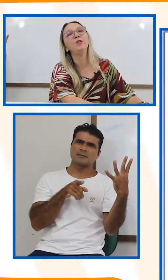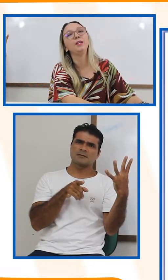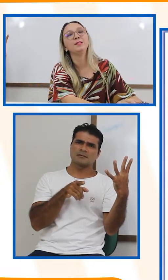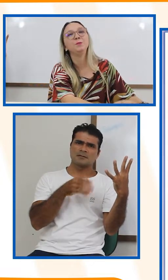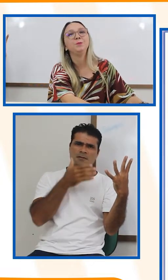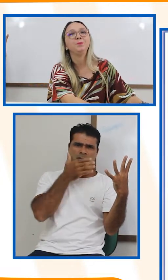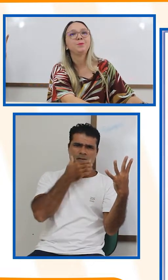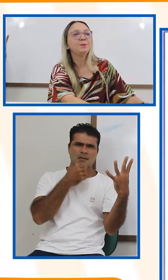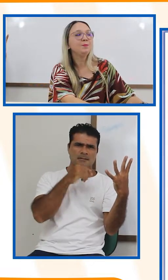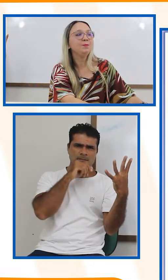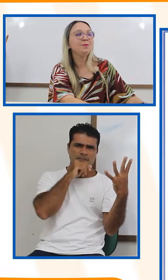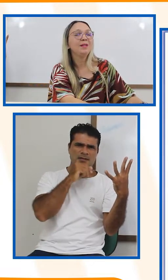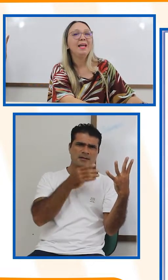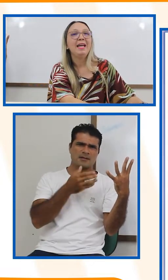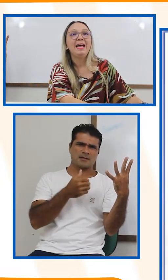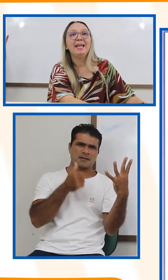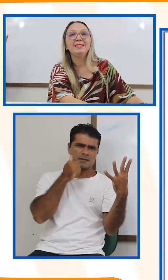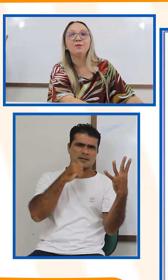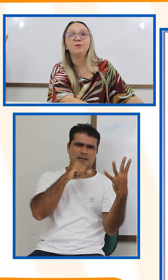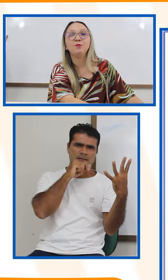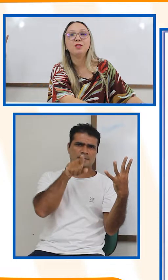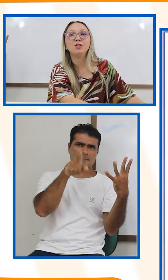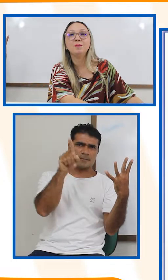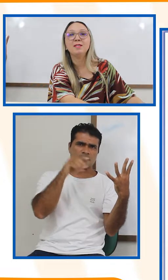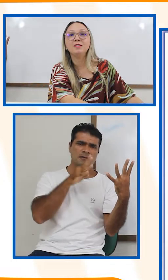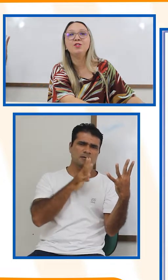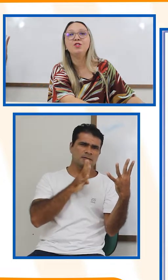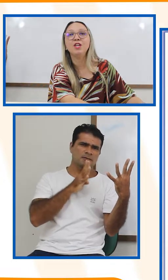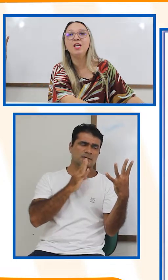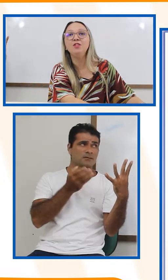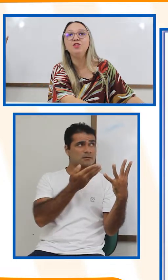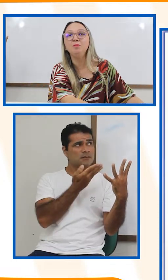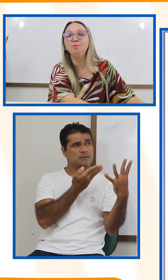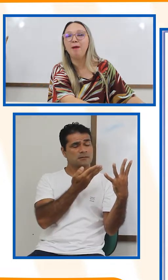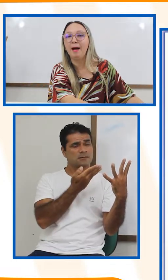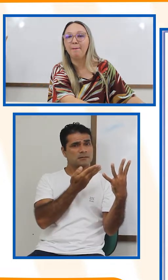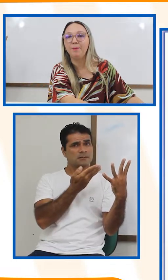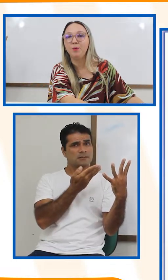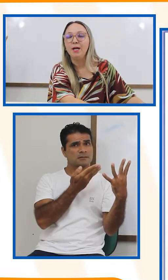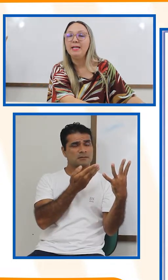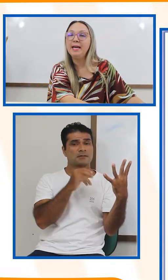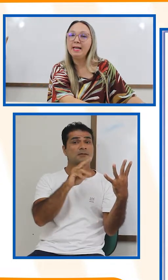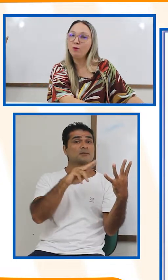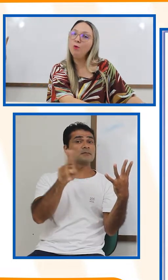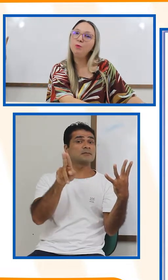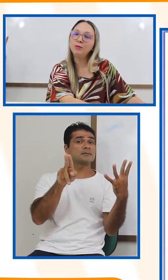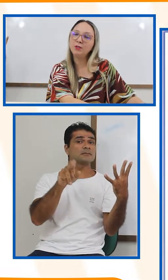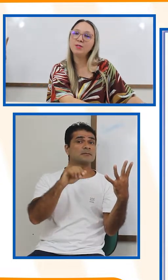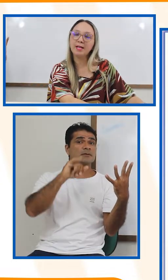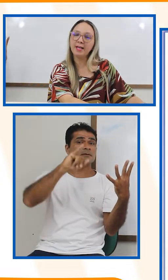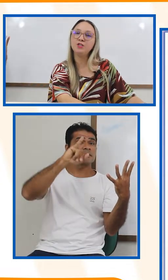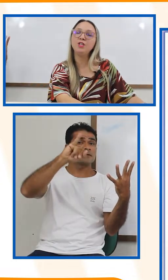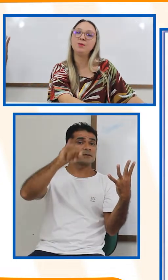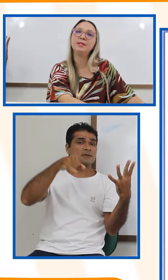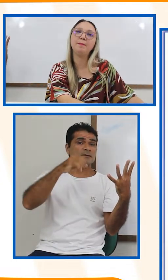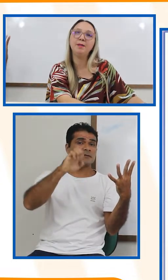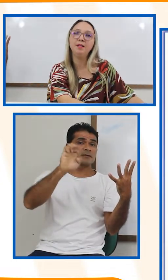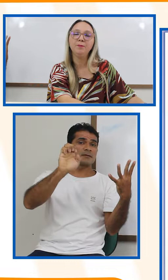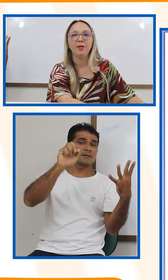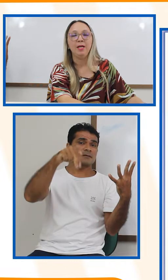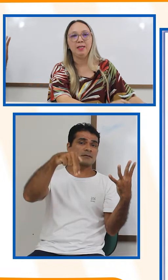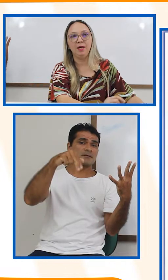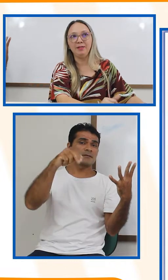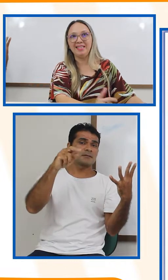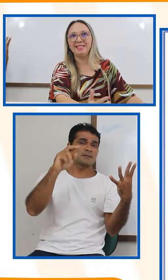papai conheçam. Essa fruta chama-se jenipapo e ela é comum na nossa região,